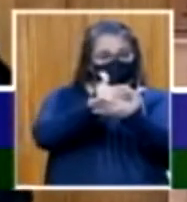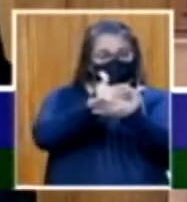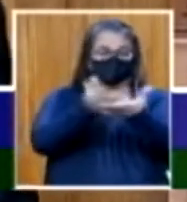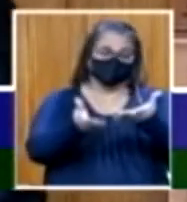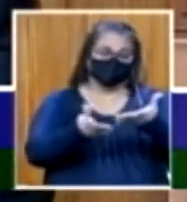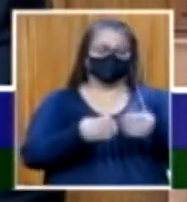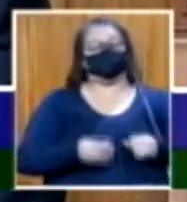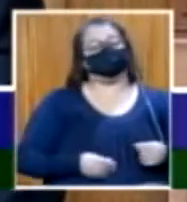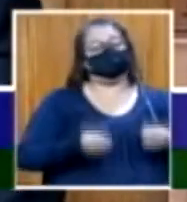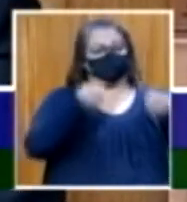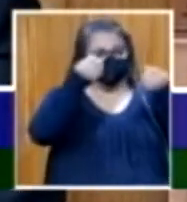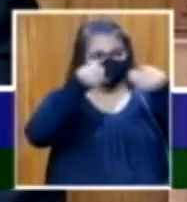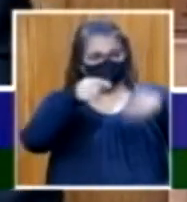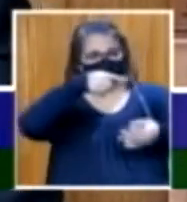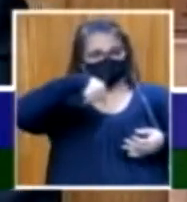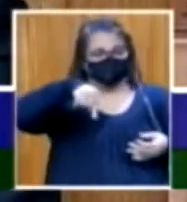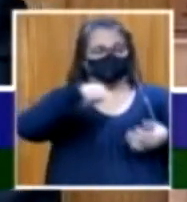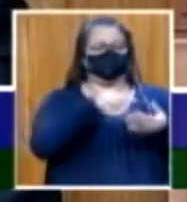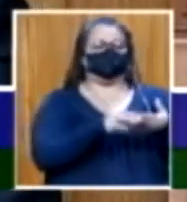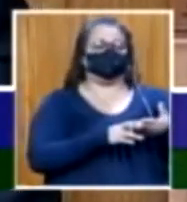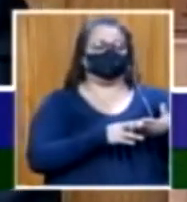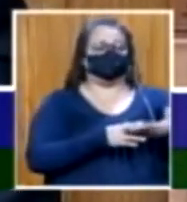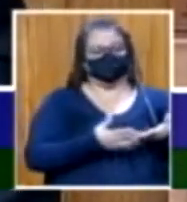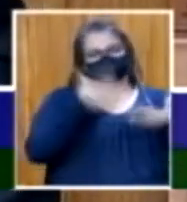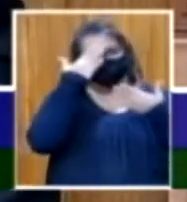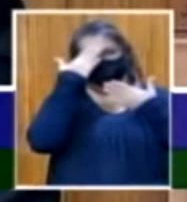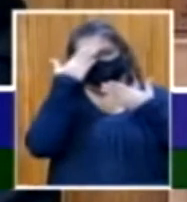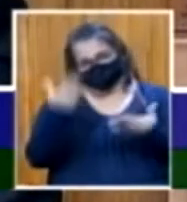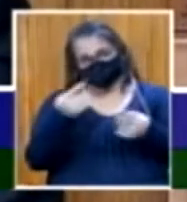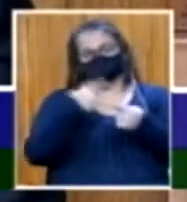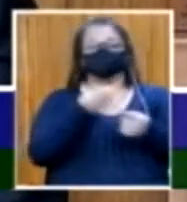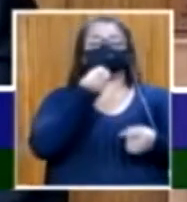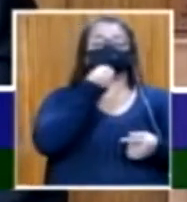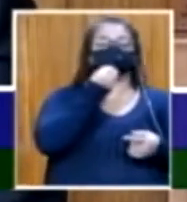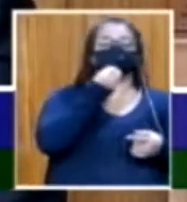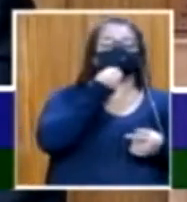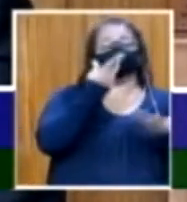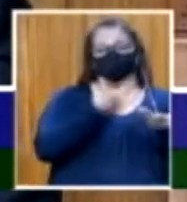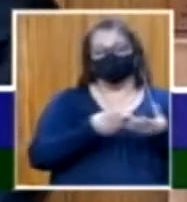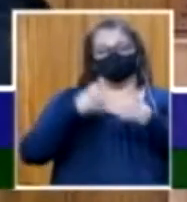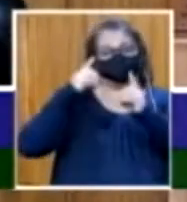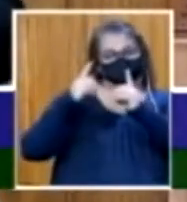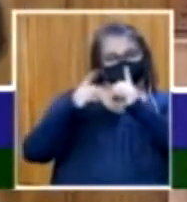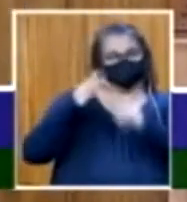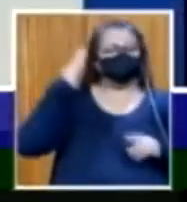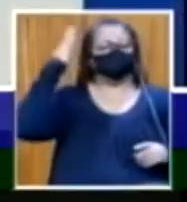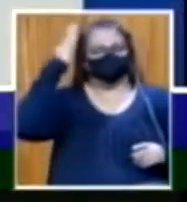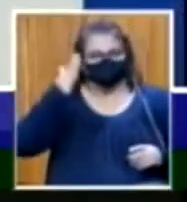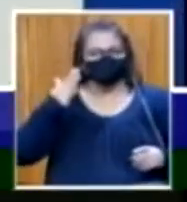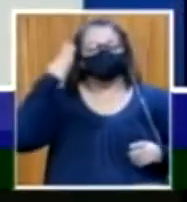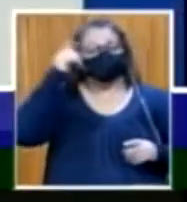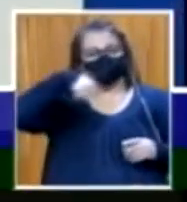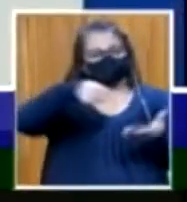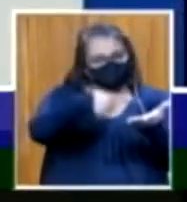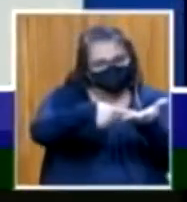quero deixar aqui meu muito obrigado por essa oportunidade, por esse momento de debate, né, por esse